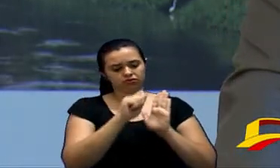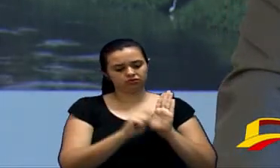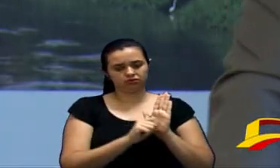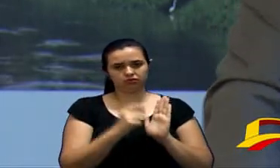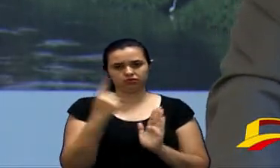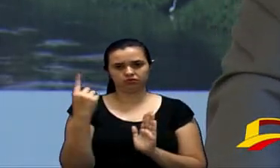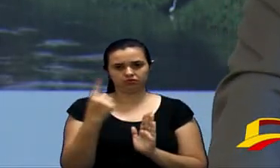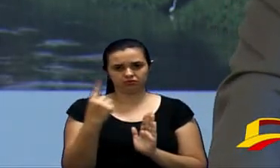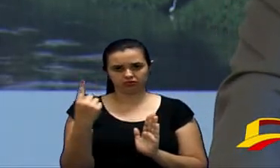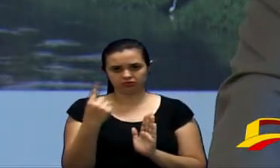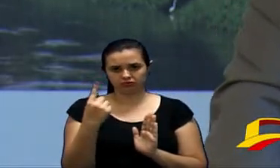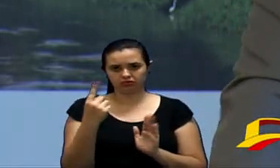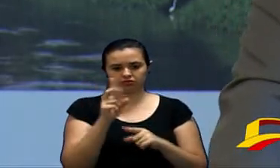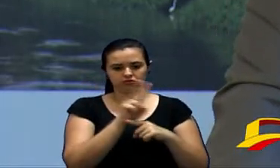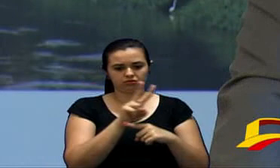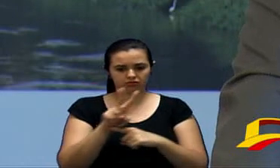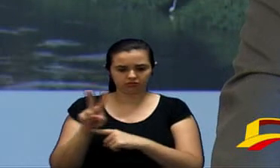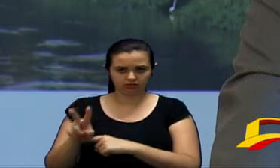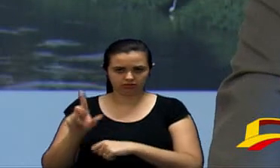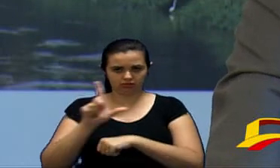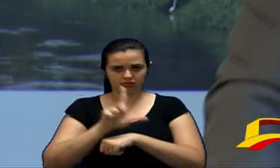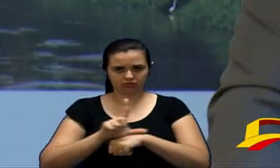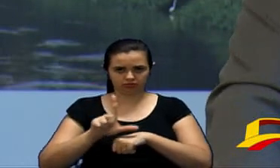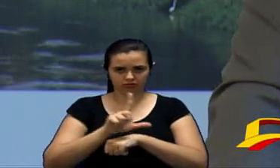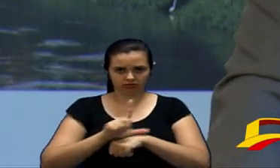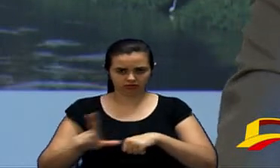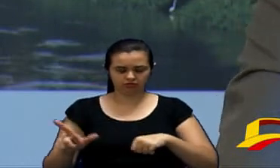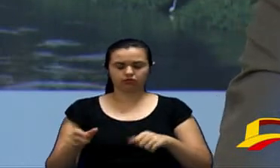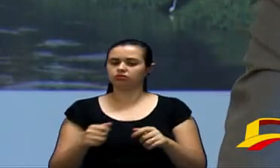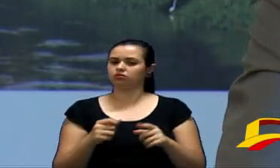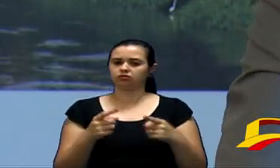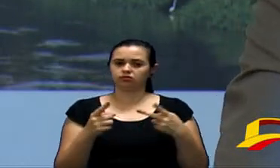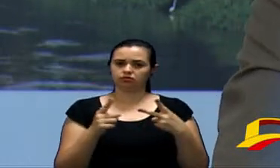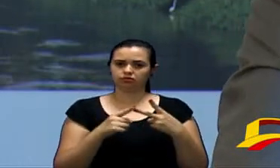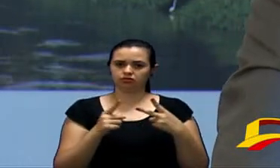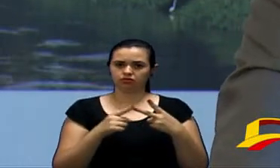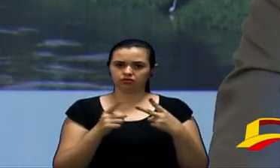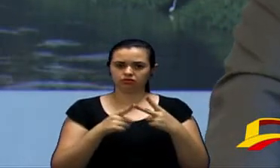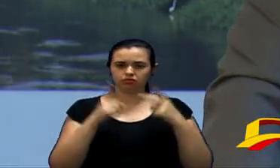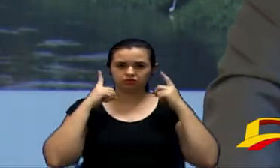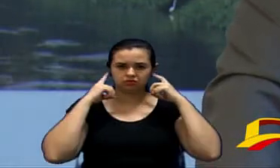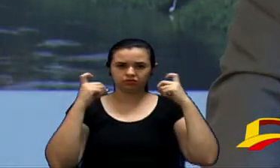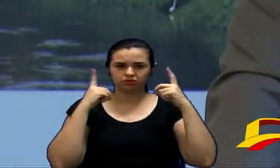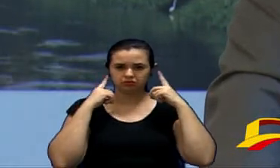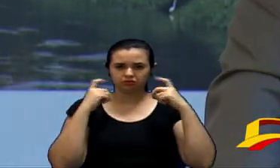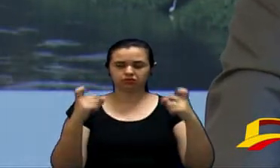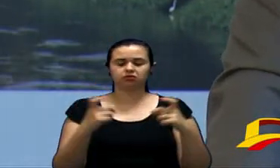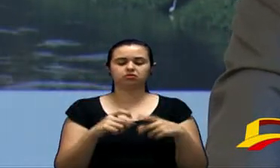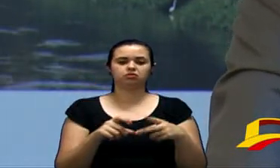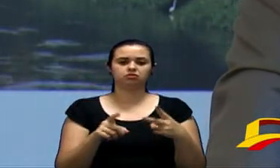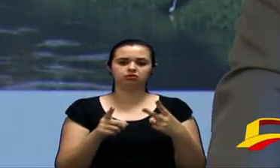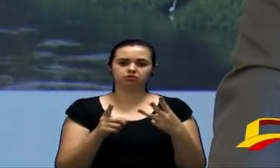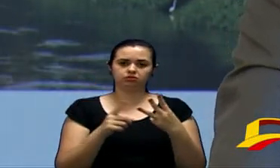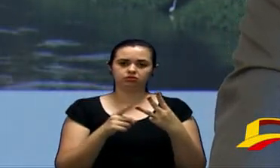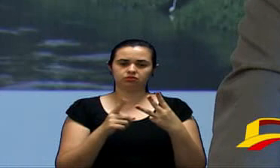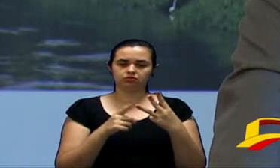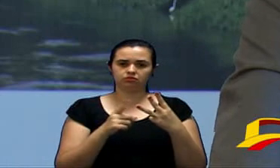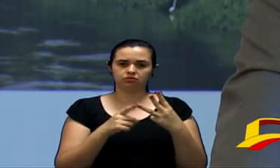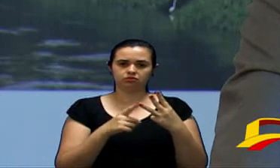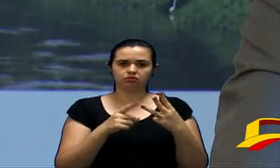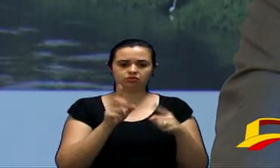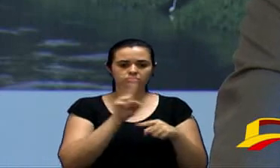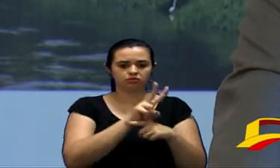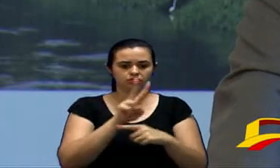na lei, fiscalização de comércios regulares, fiscalização de sons e ruídos e proteção, terceiro, proteção